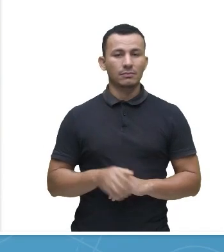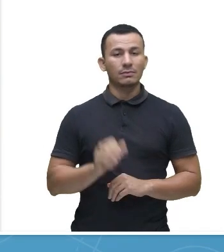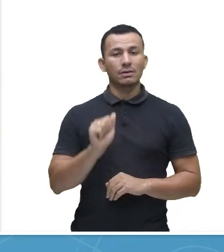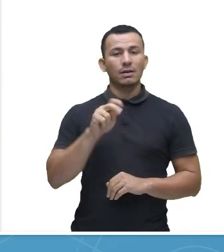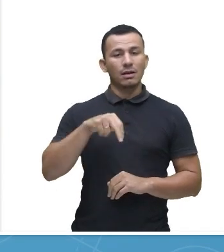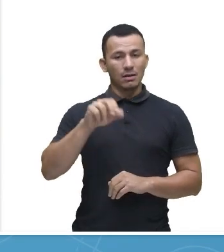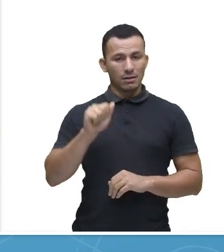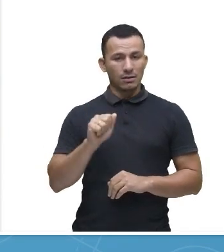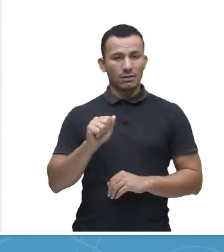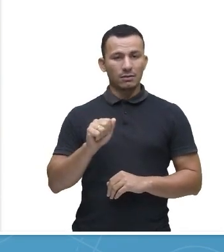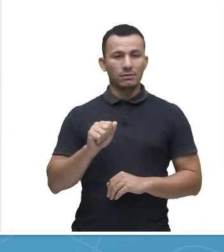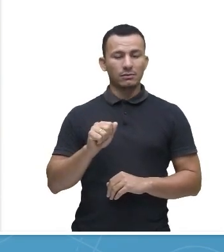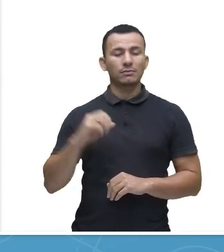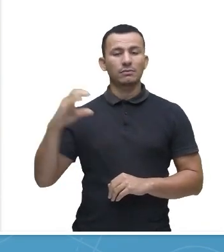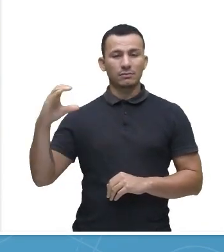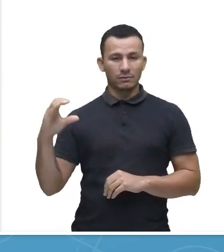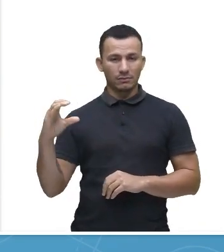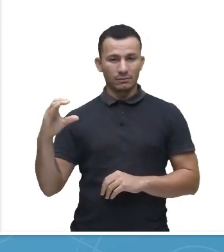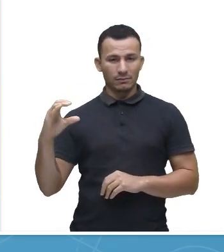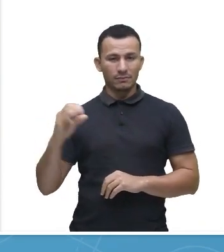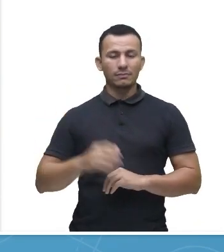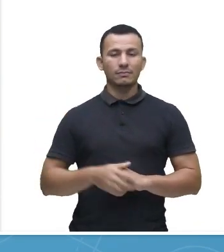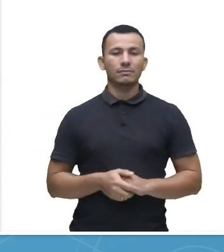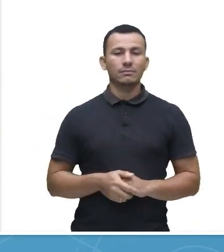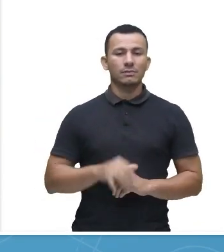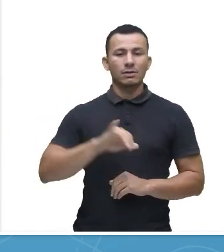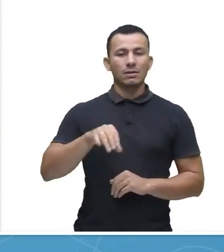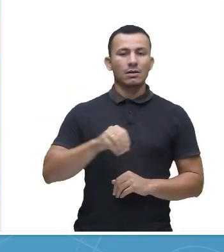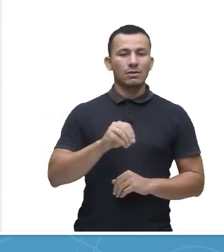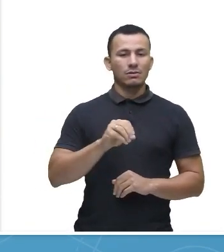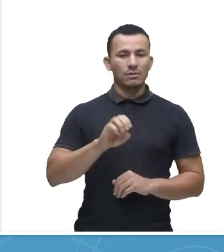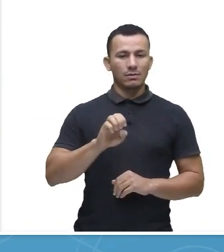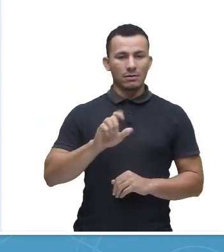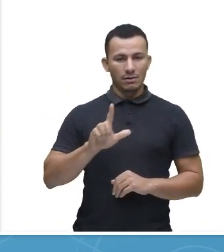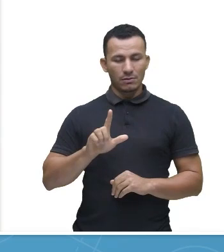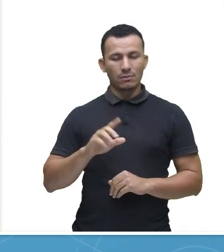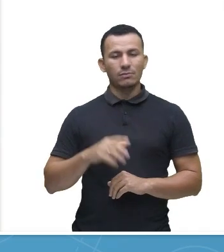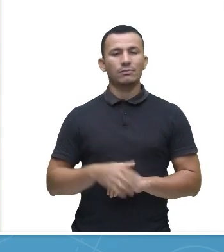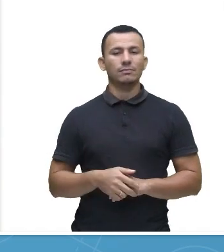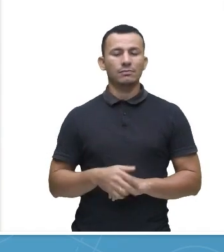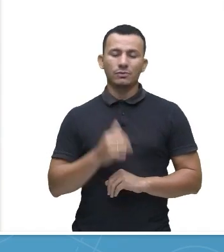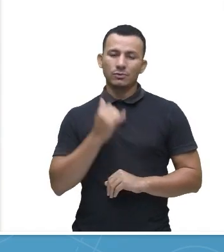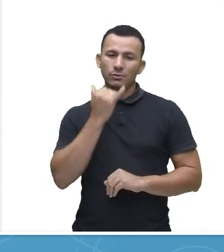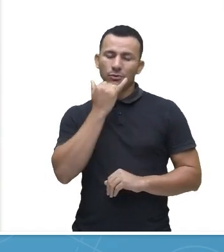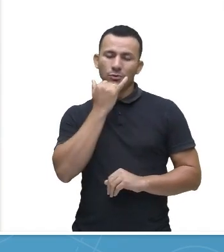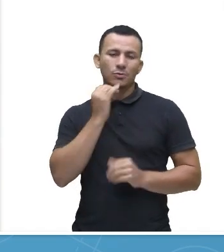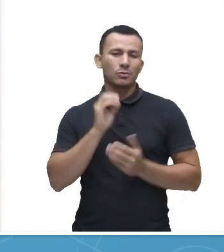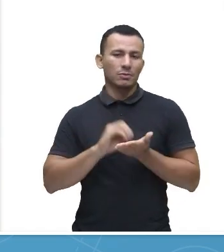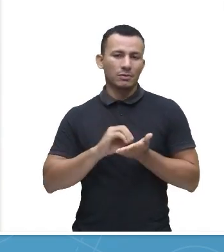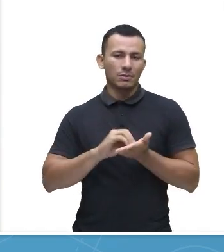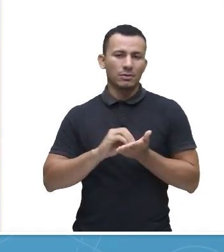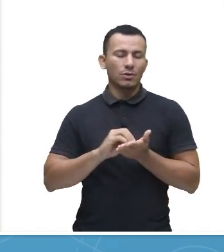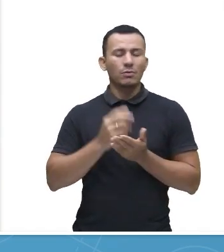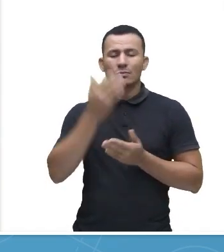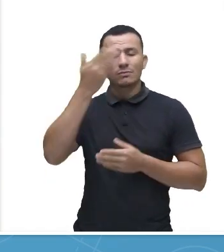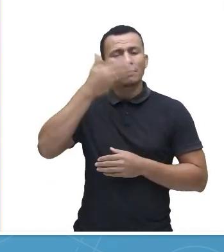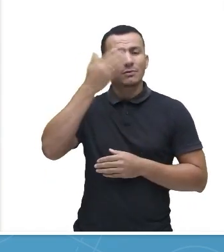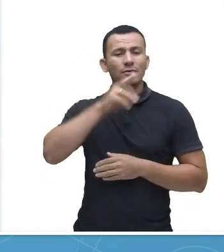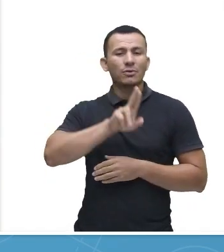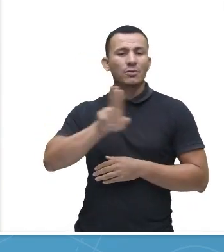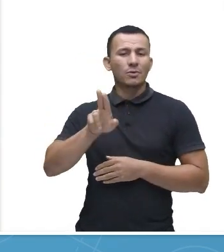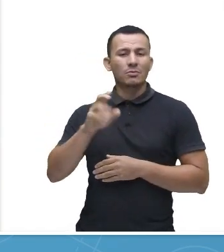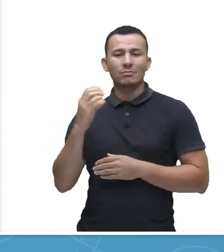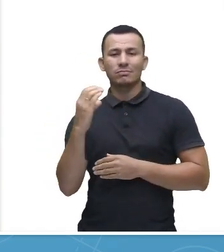Ana escolheu a letra C. Joel Miranda. Ô, Joel, não pulei não. Eu não vi ali, tá